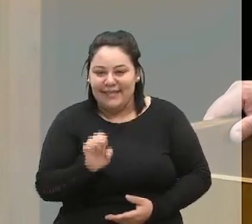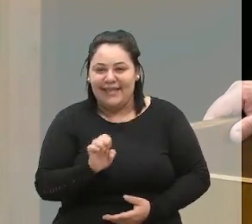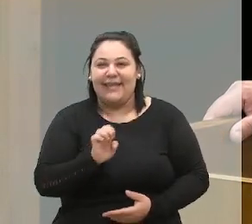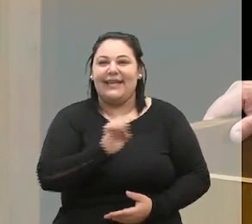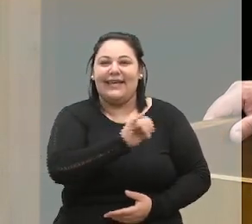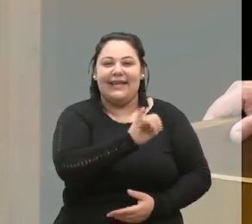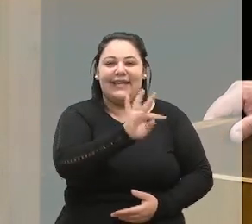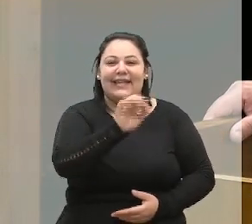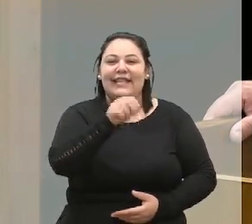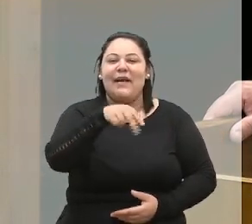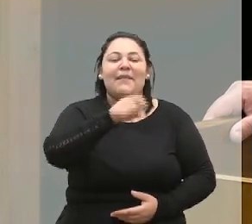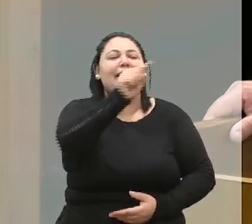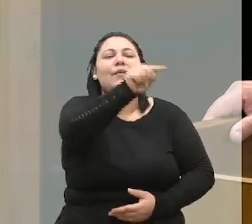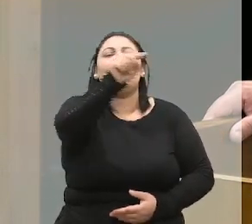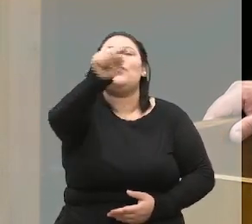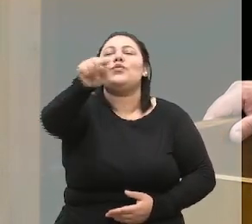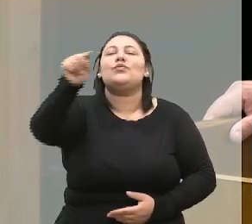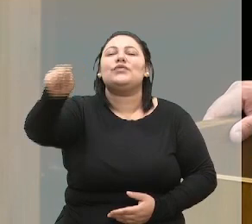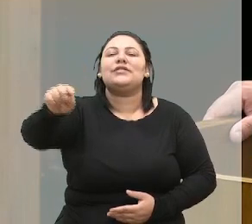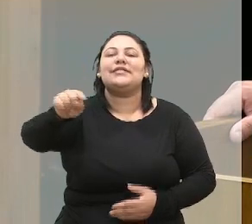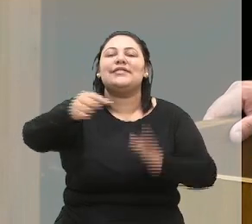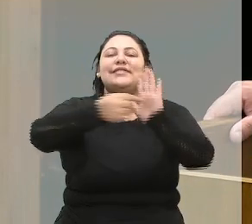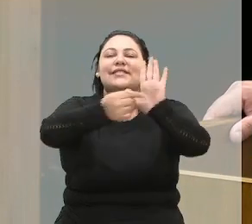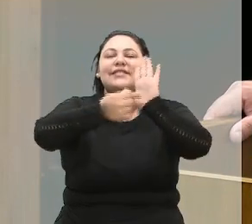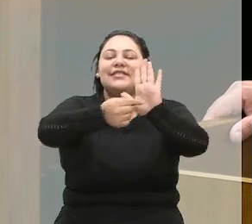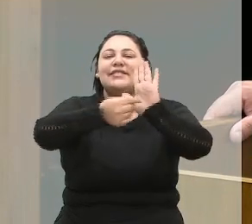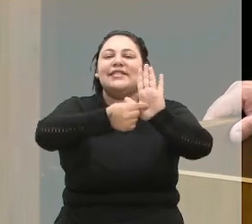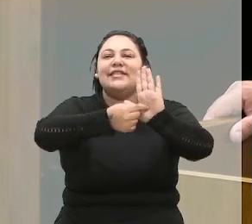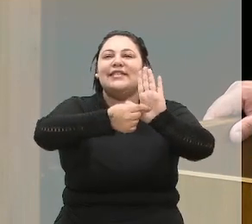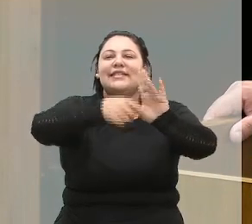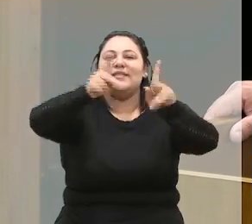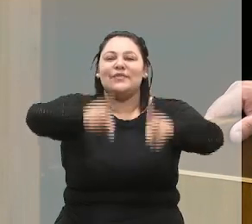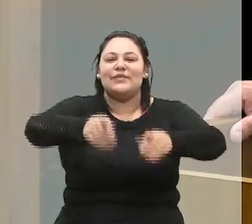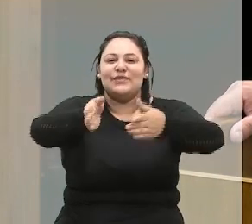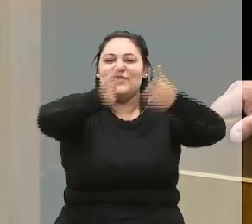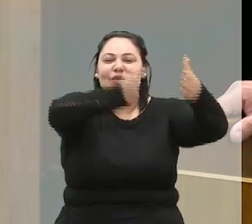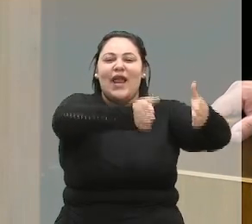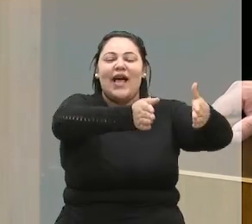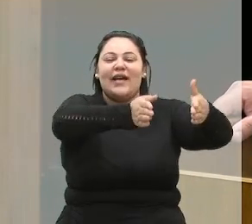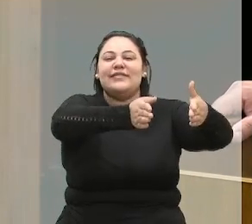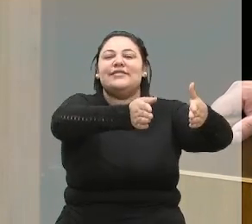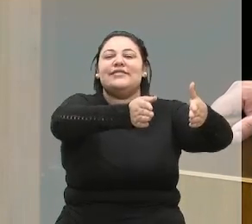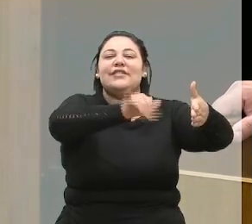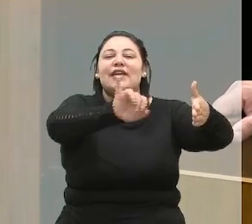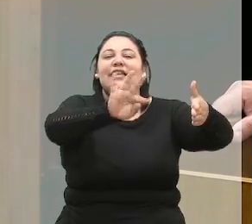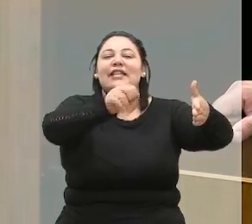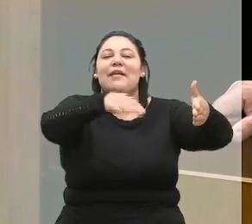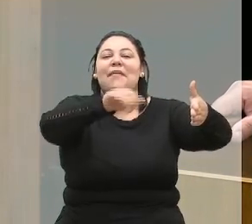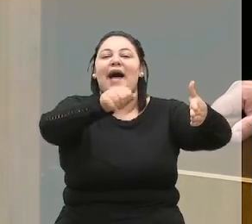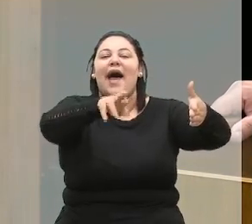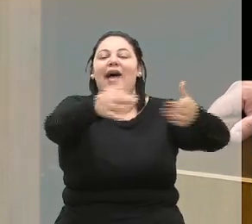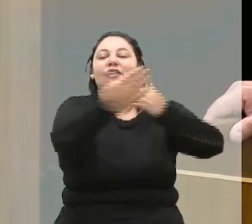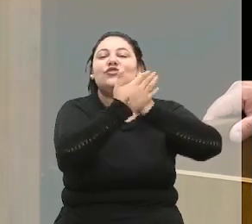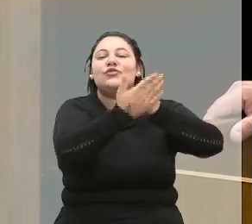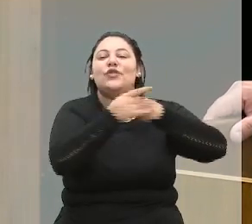lá do lado do seu Itamar, lá nos ajudou muito também na caminhada.